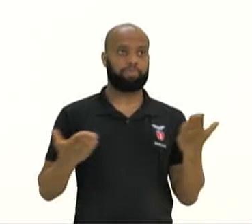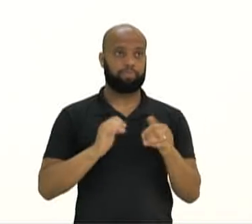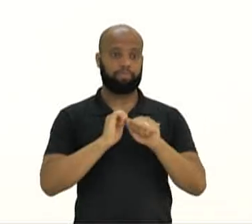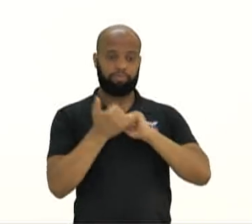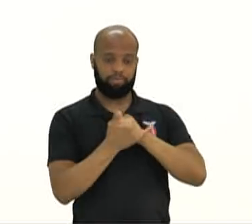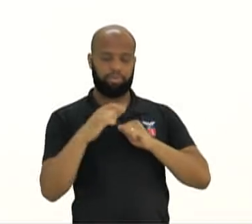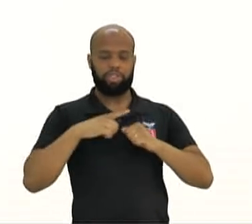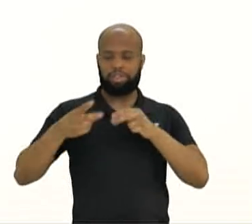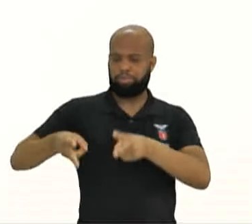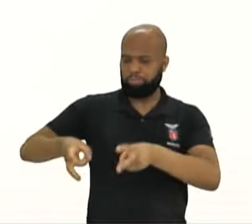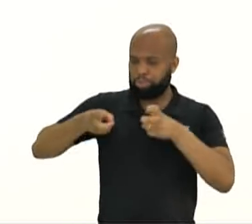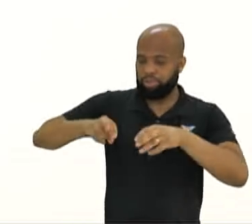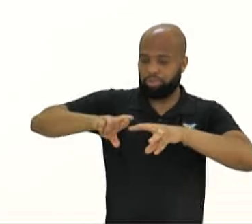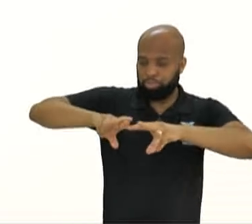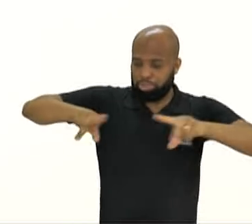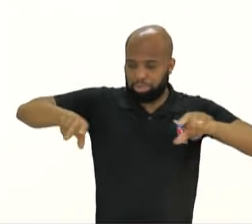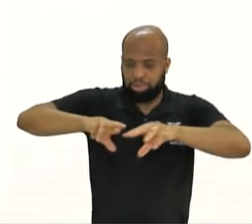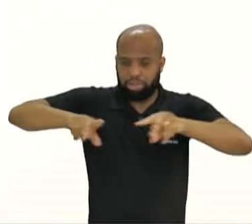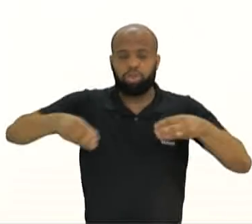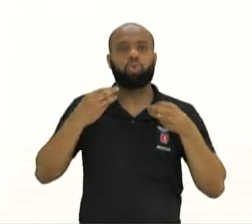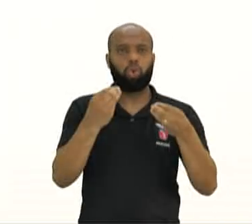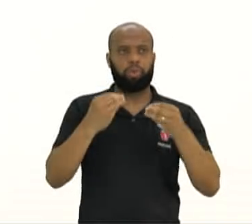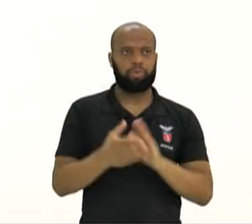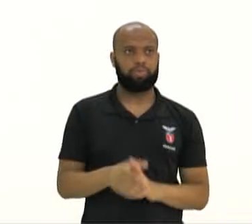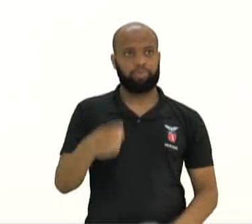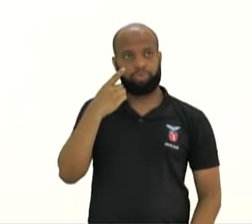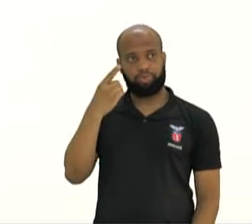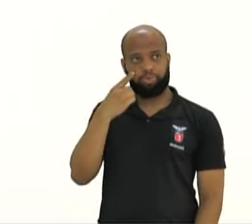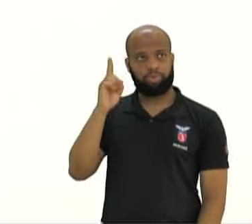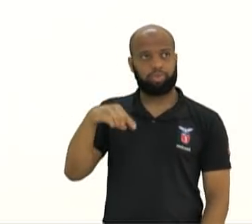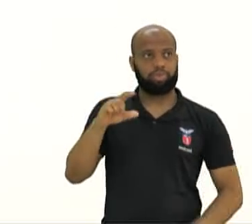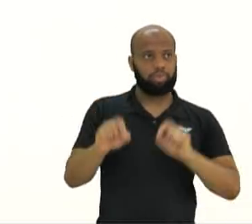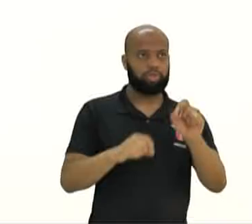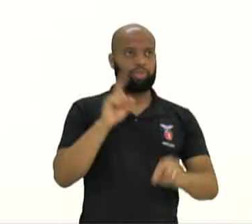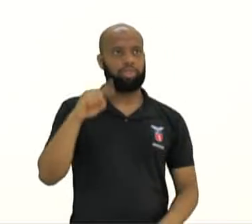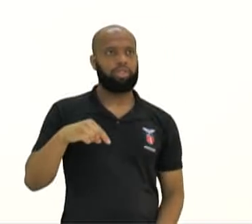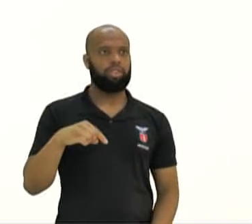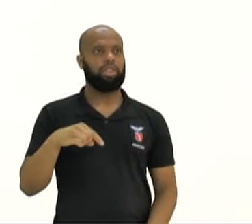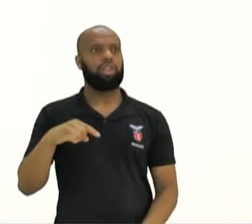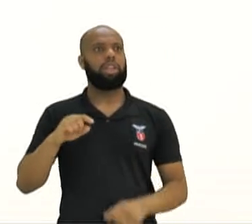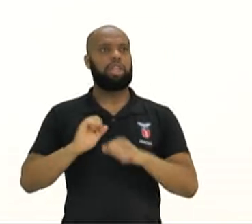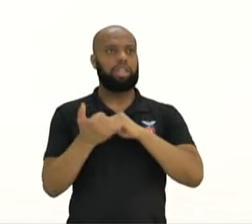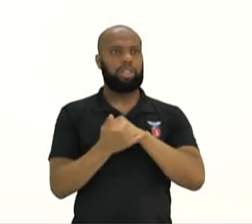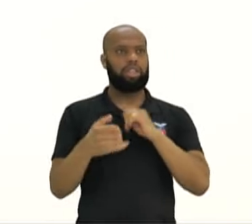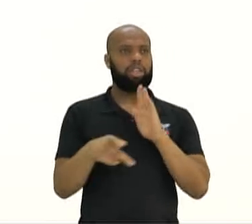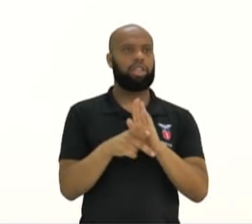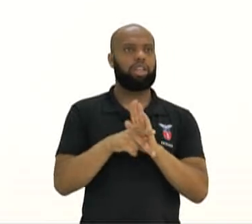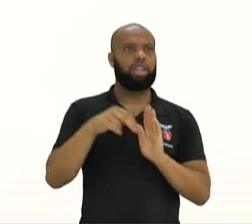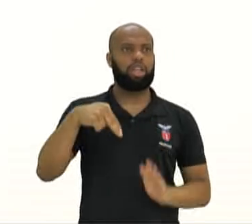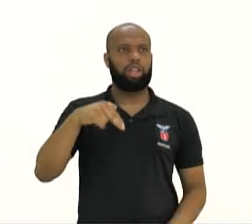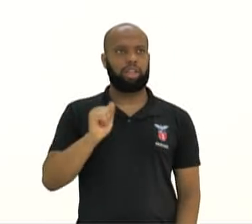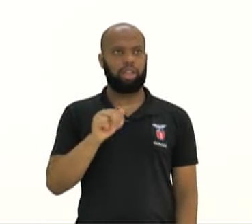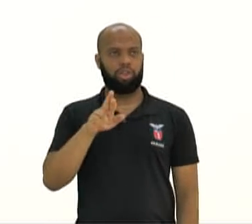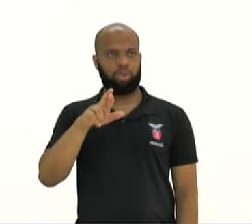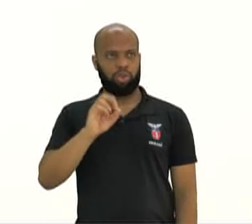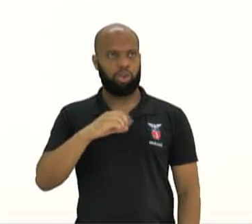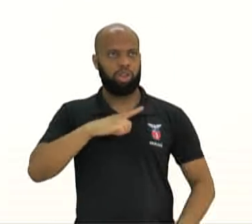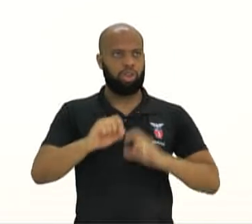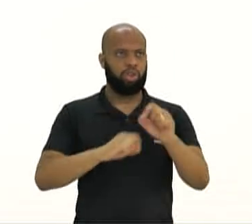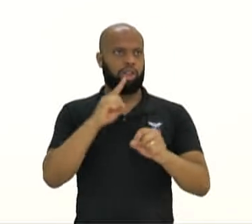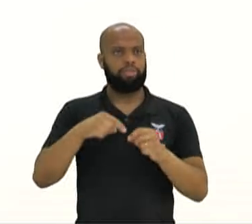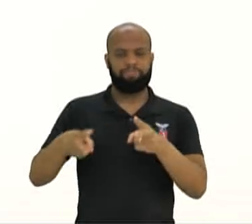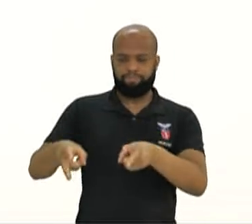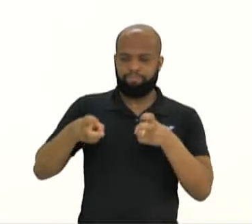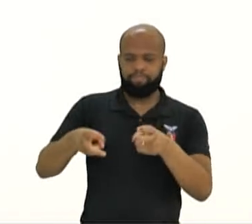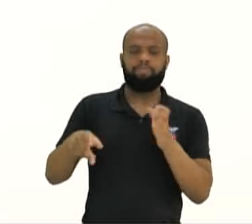ilhas, extração mineral. Aqui a imagem de Nauru, lembra de Nauru? Né? A exploração do fosfato, que